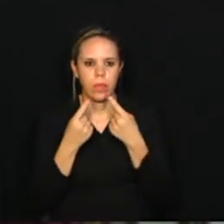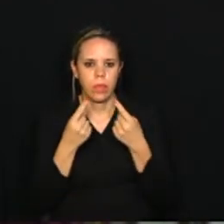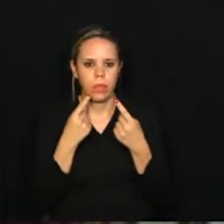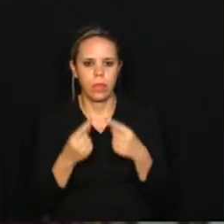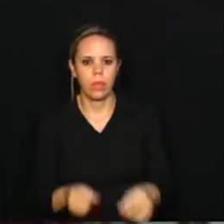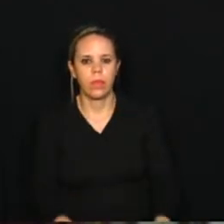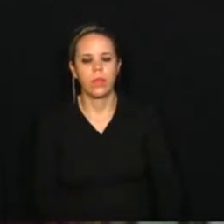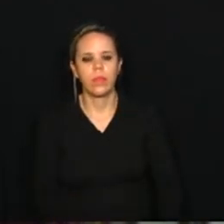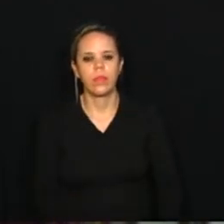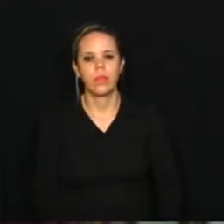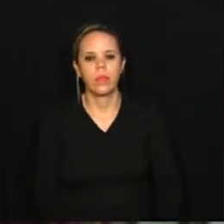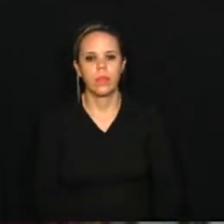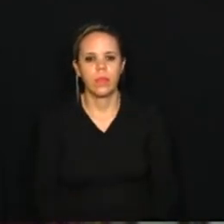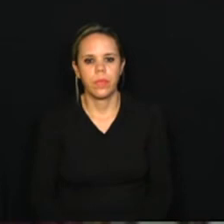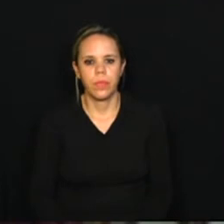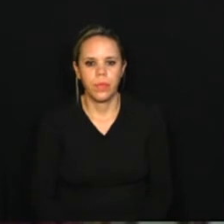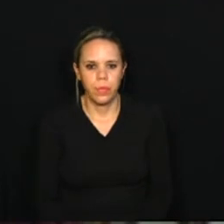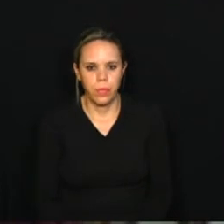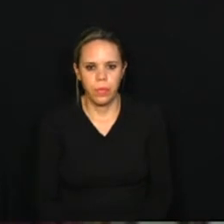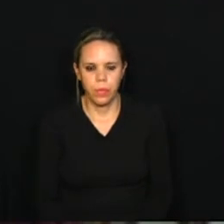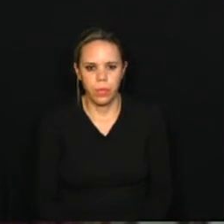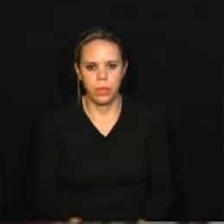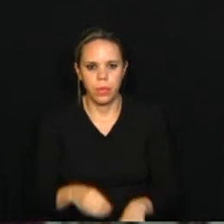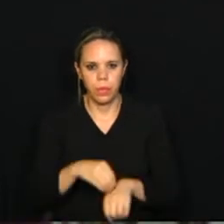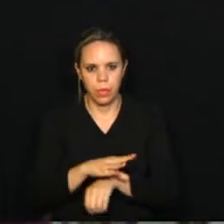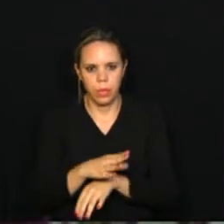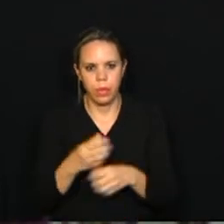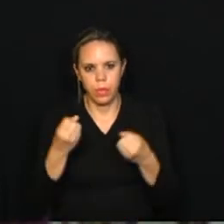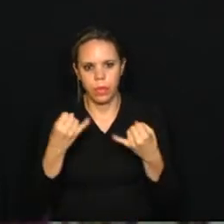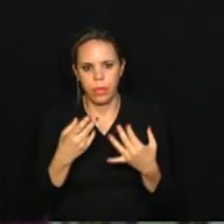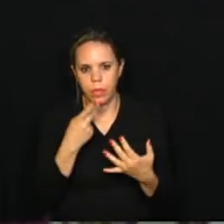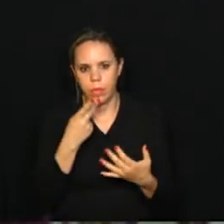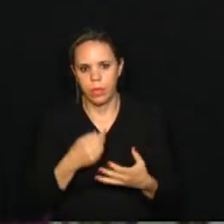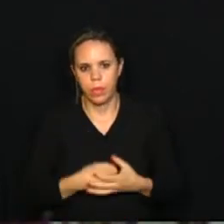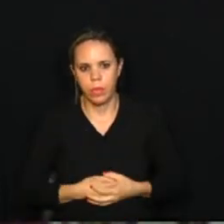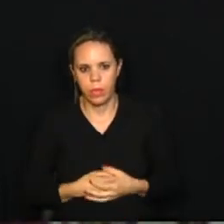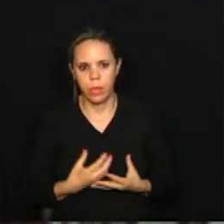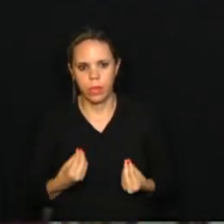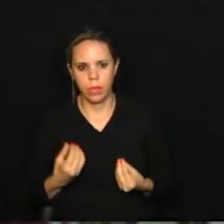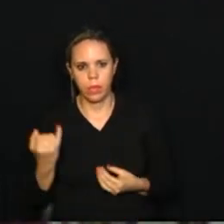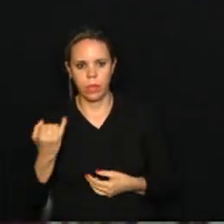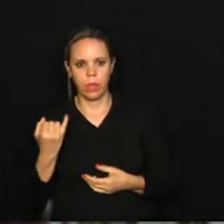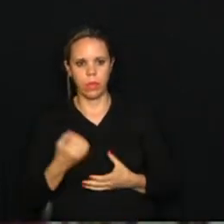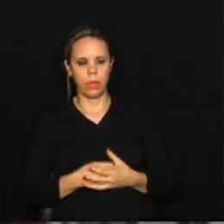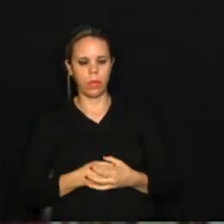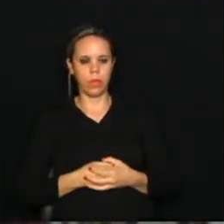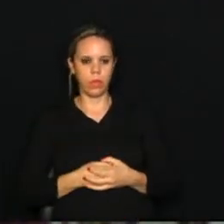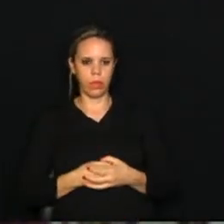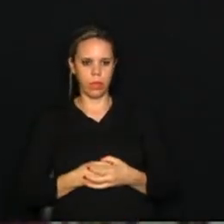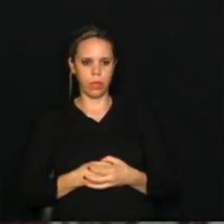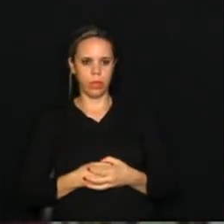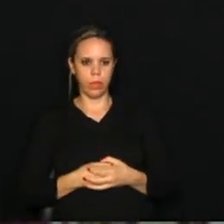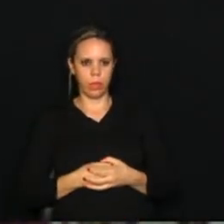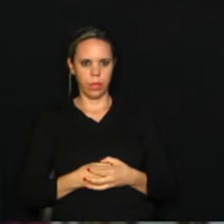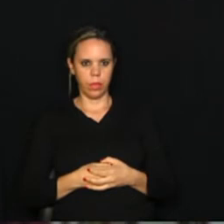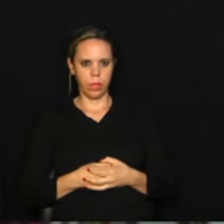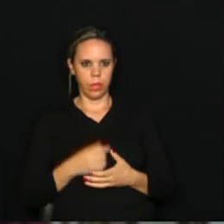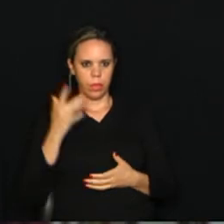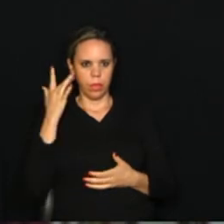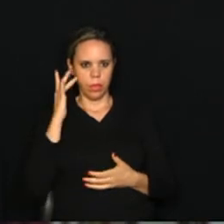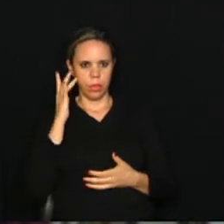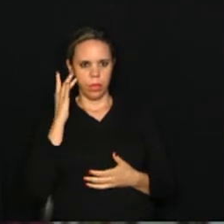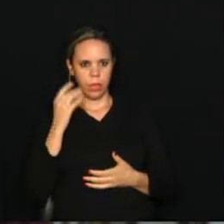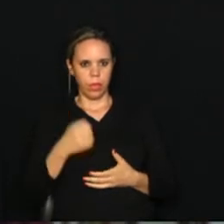diálogo que eu reputei de muito importante, né? Eu acho